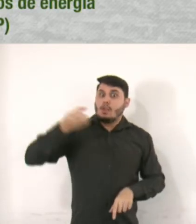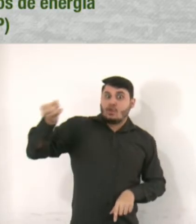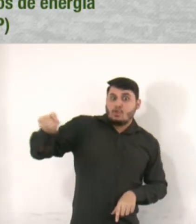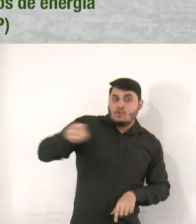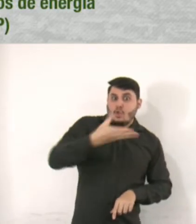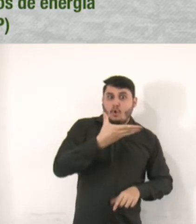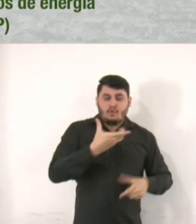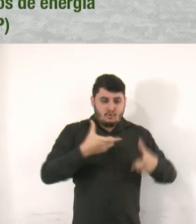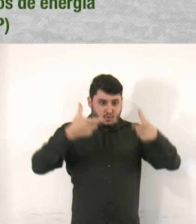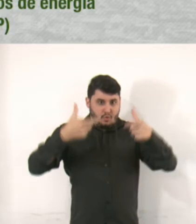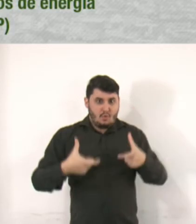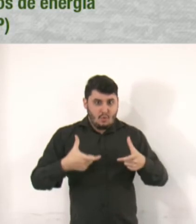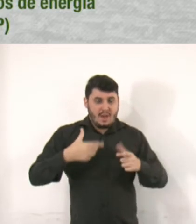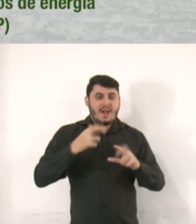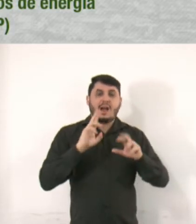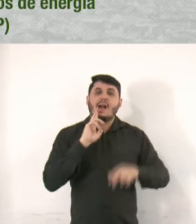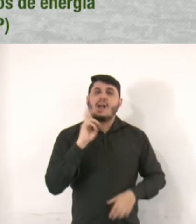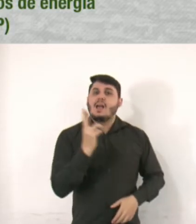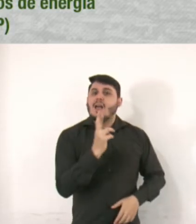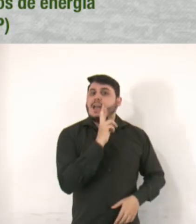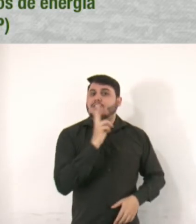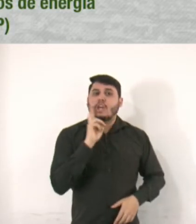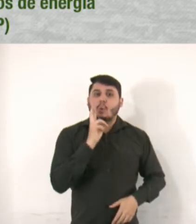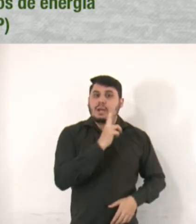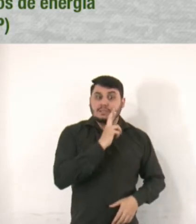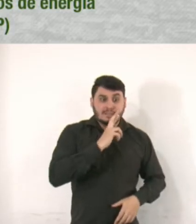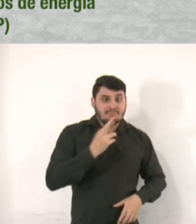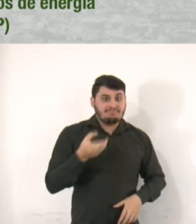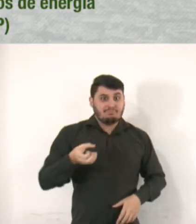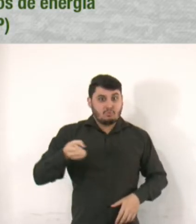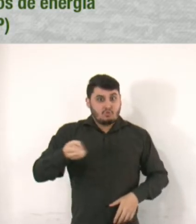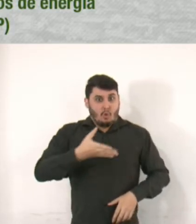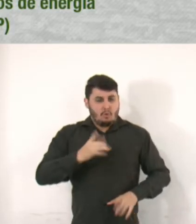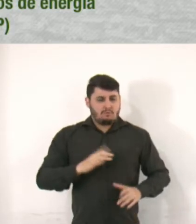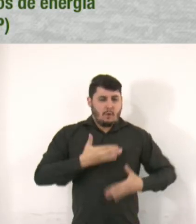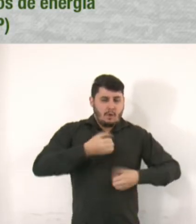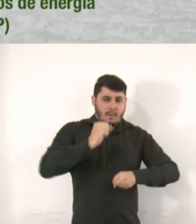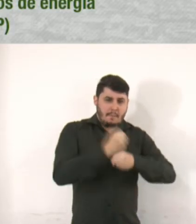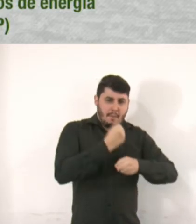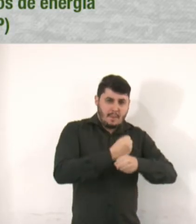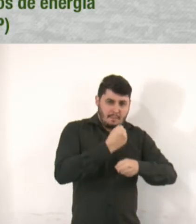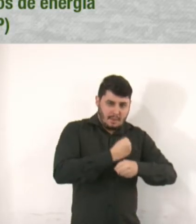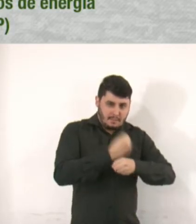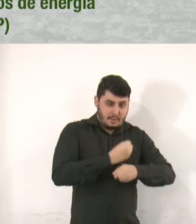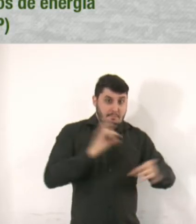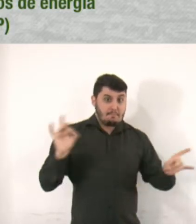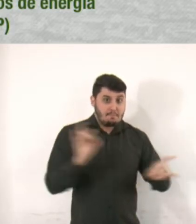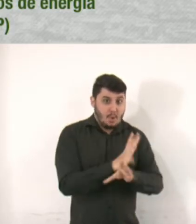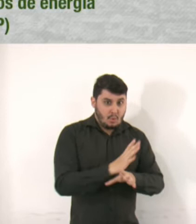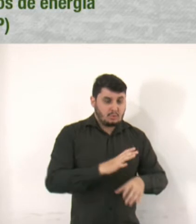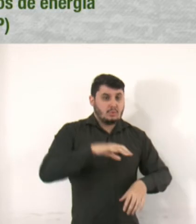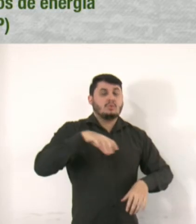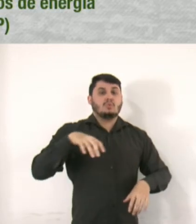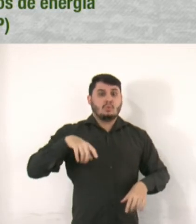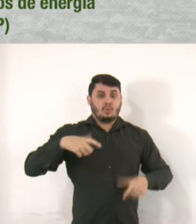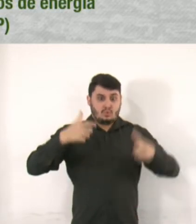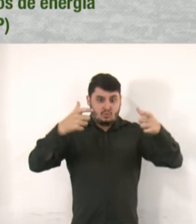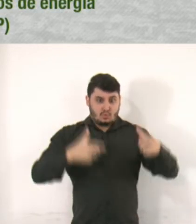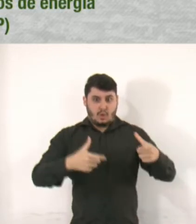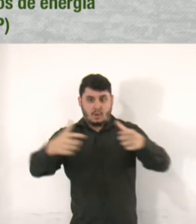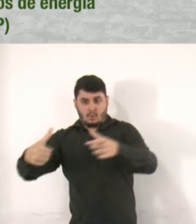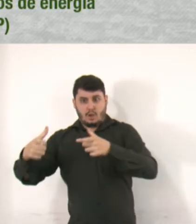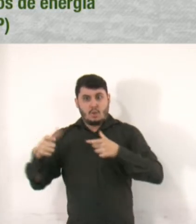utilizam do polo gastronômico, enfim, dos restaurantes existentes no Parque 18, e também reforçando a parte da